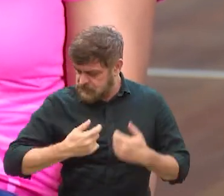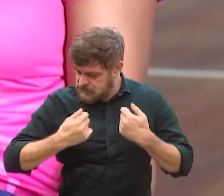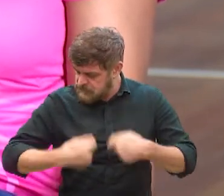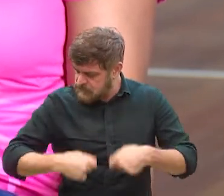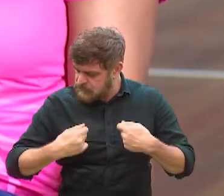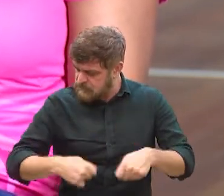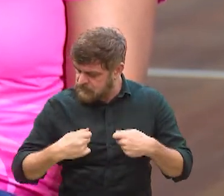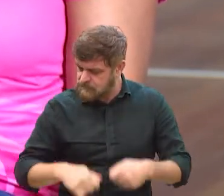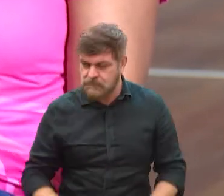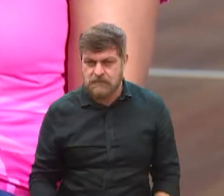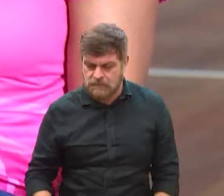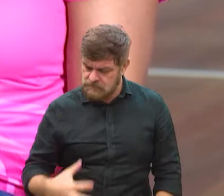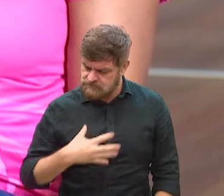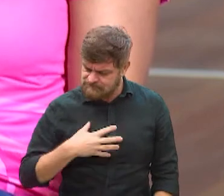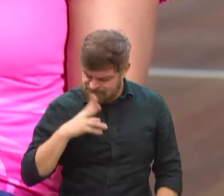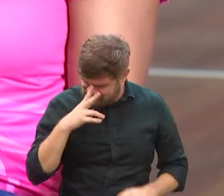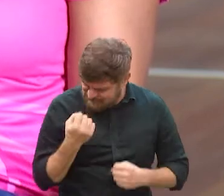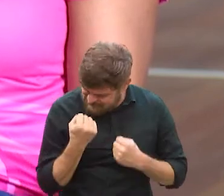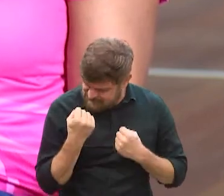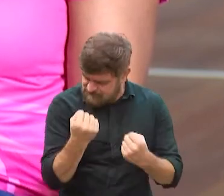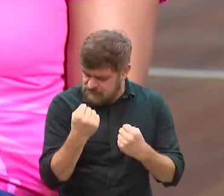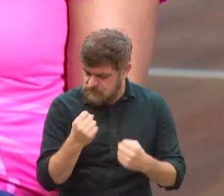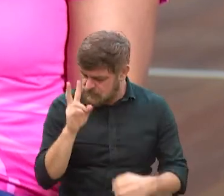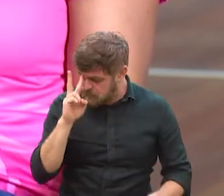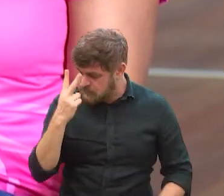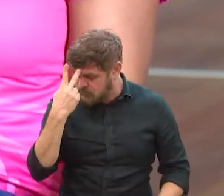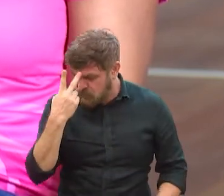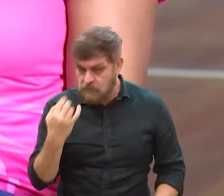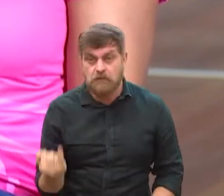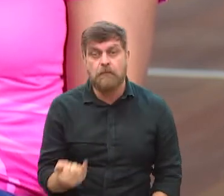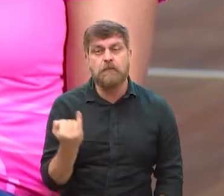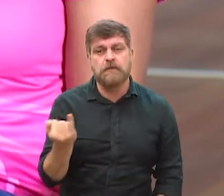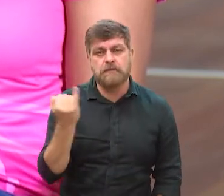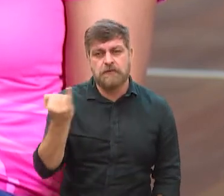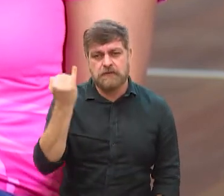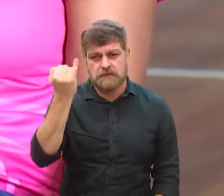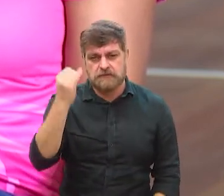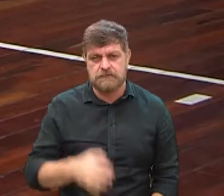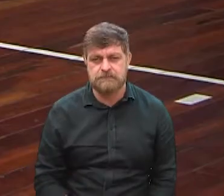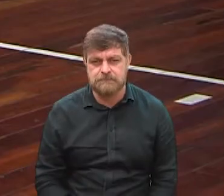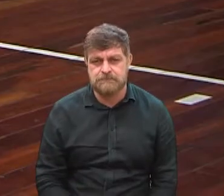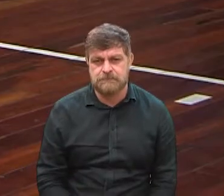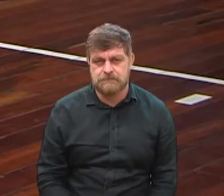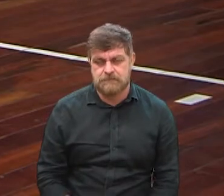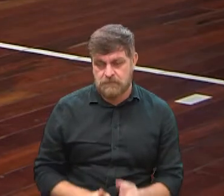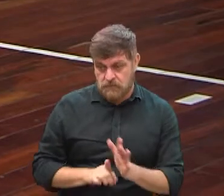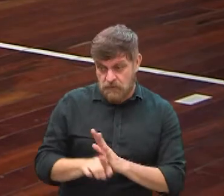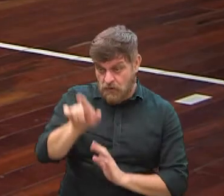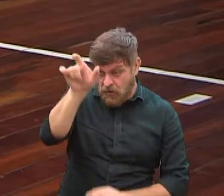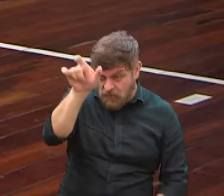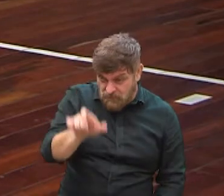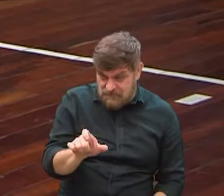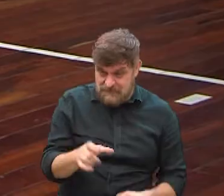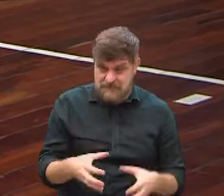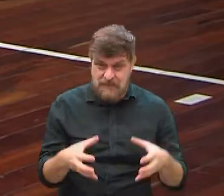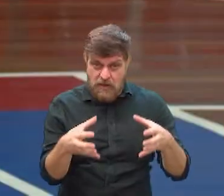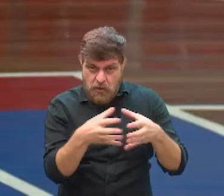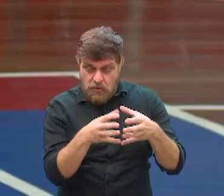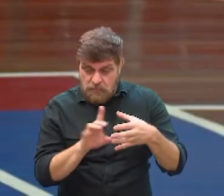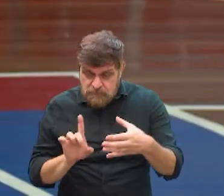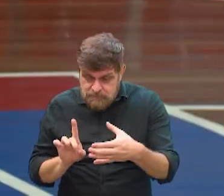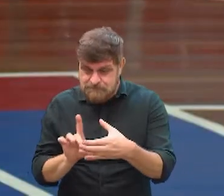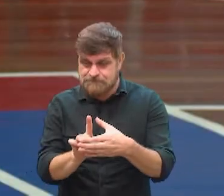precisava ser mudado, né? Eu acho que foi importantíssimo. Você que estava no grupo e